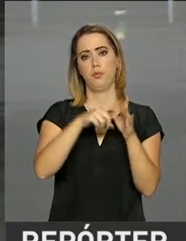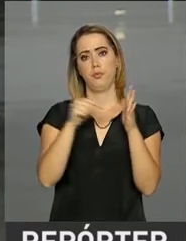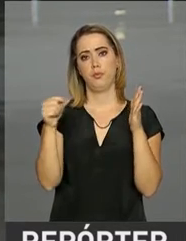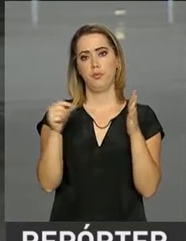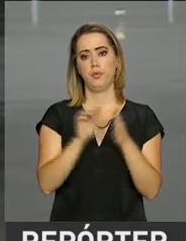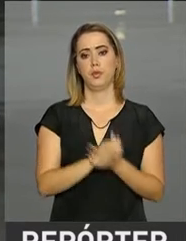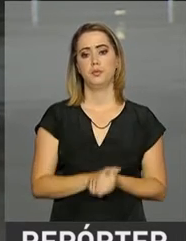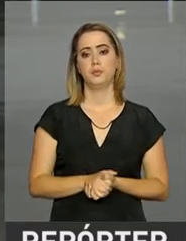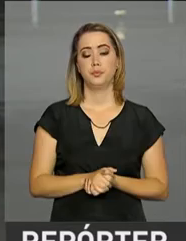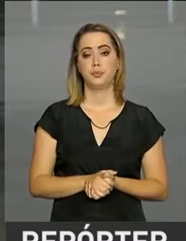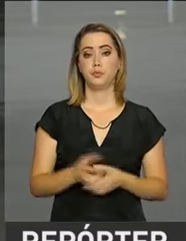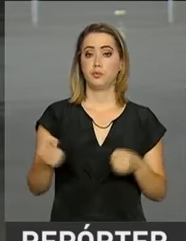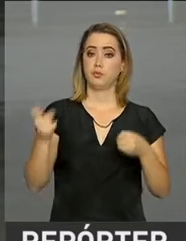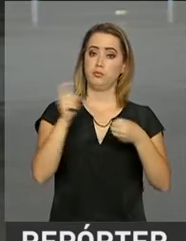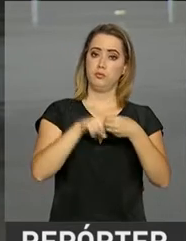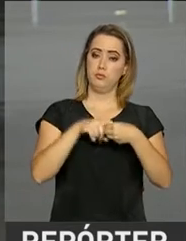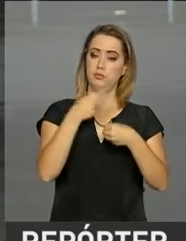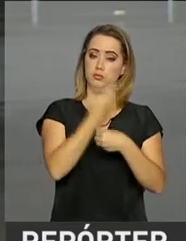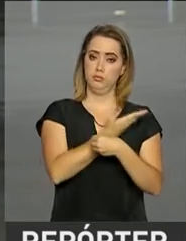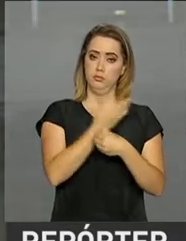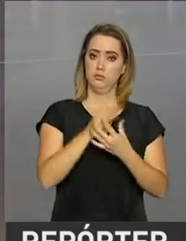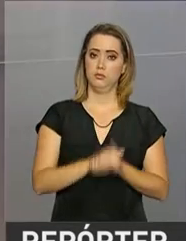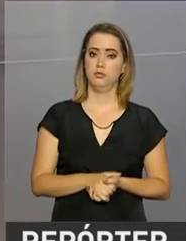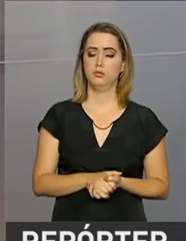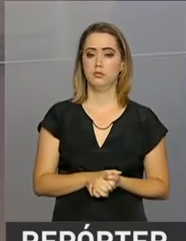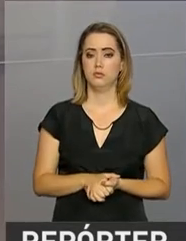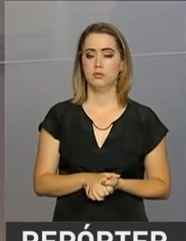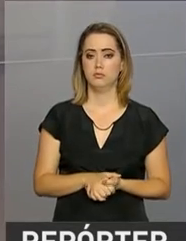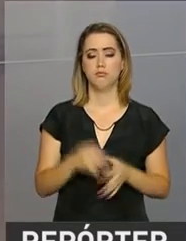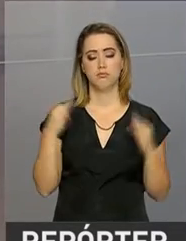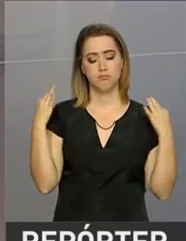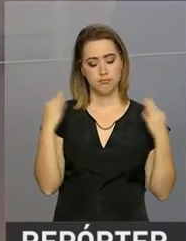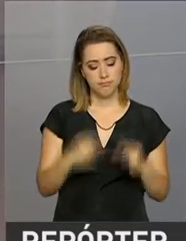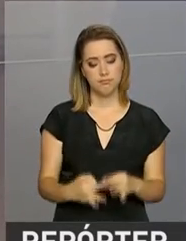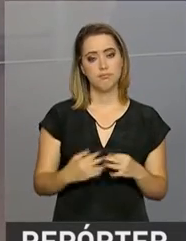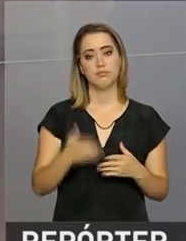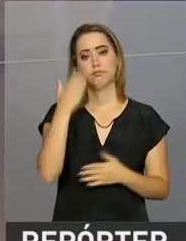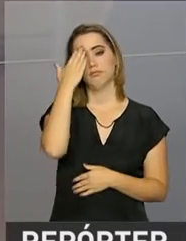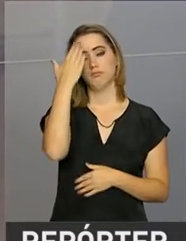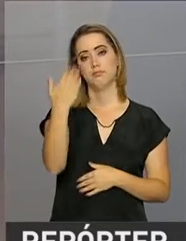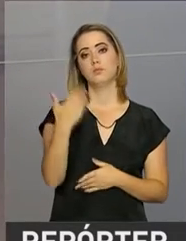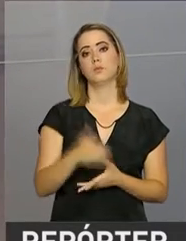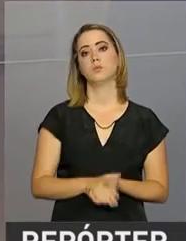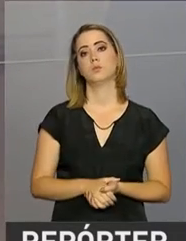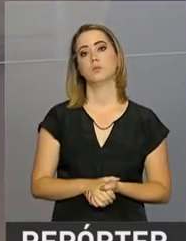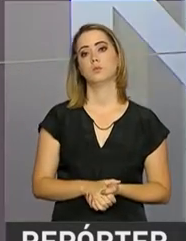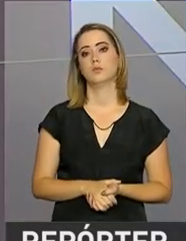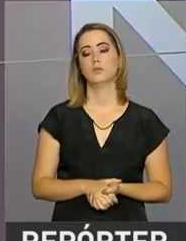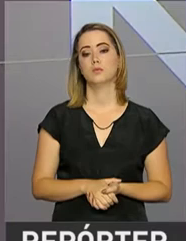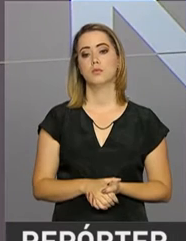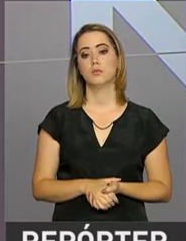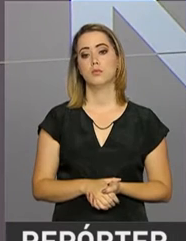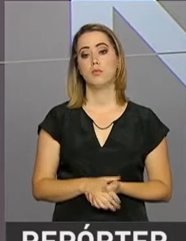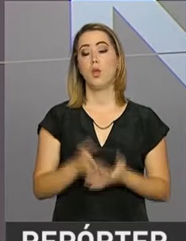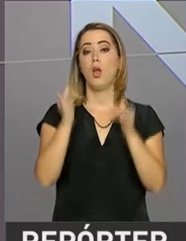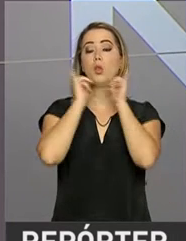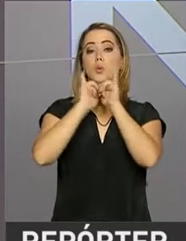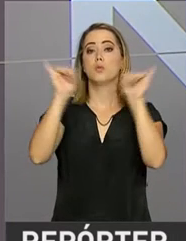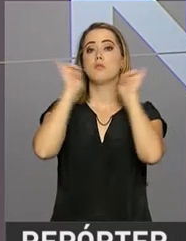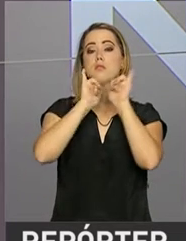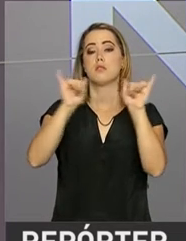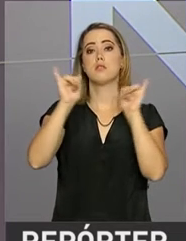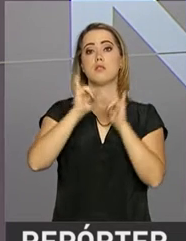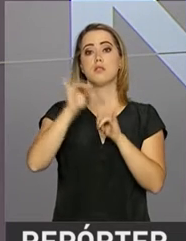planalto eu volto com você no estúdio roberto está certo paulo muito obrigado por essas informações e será anunciada amanhã